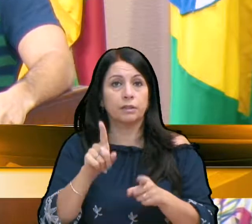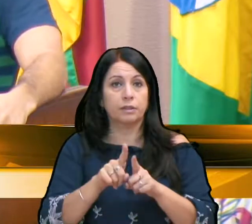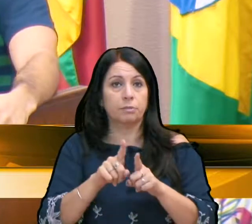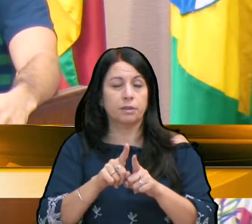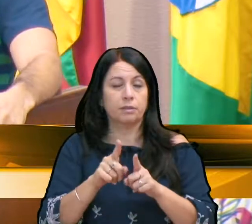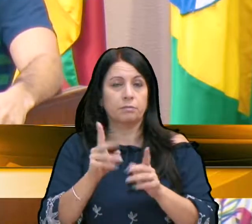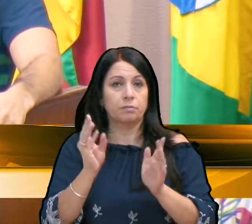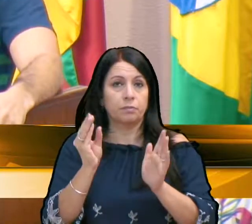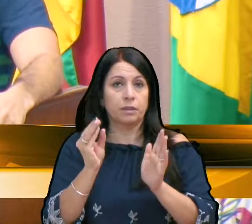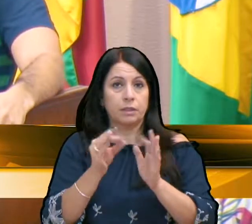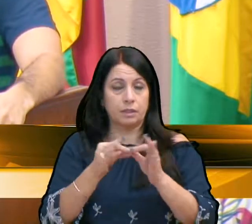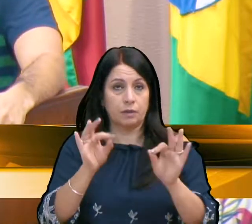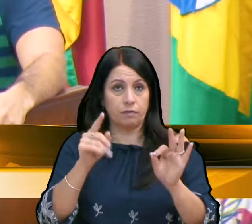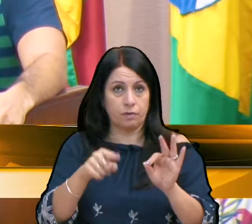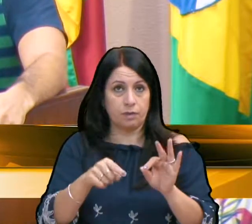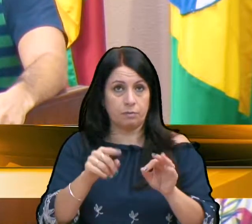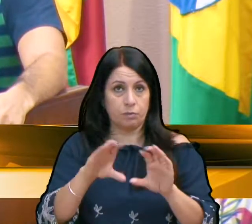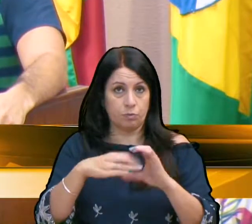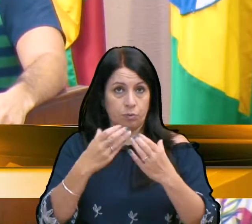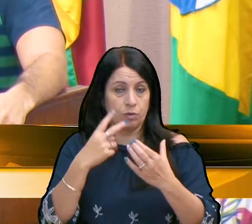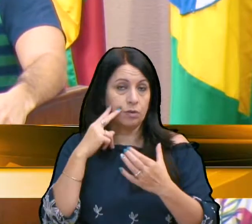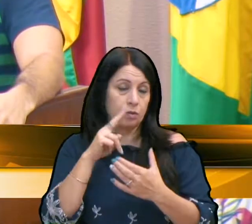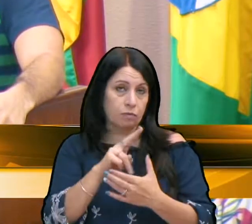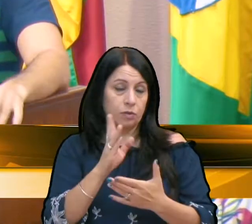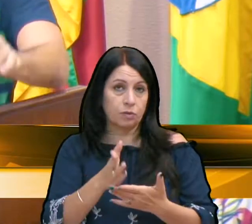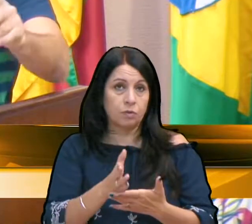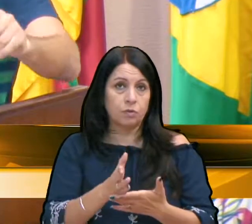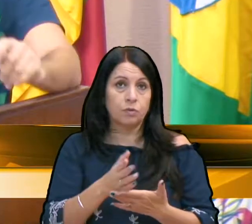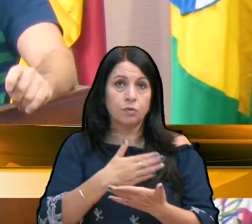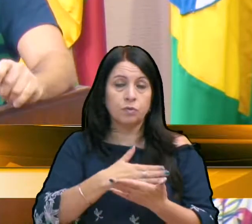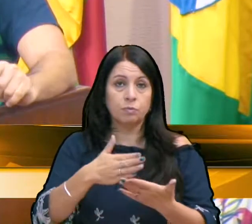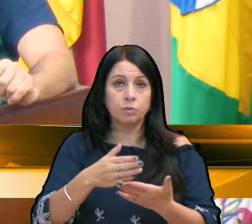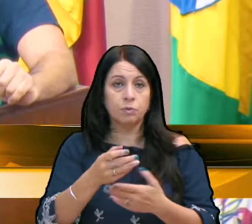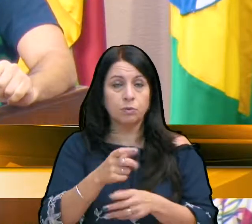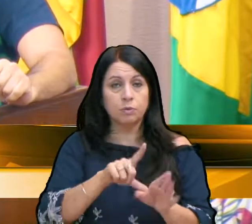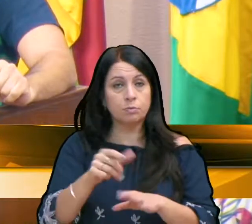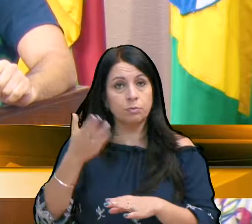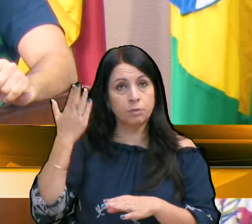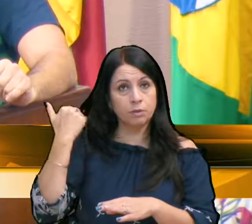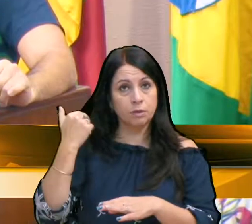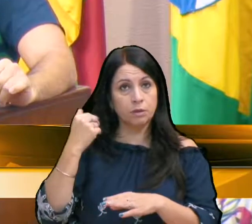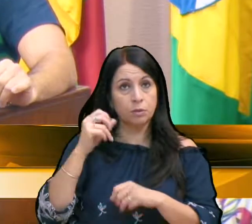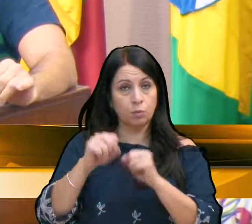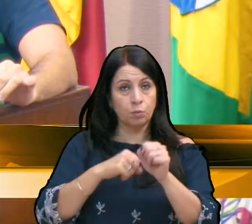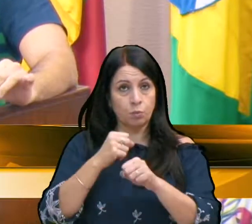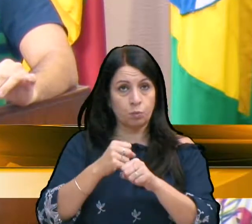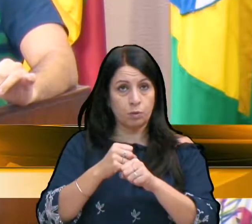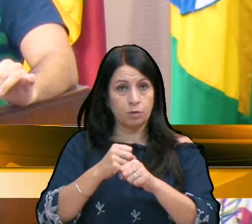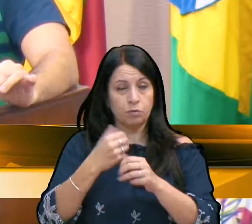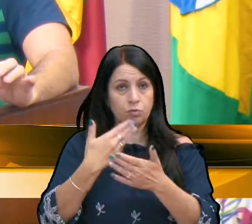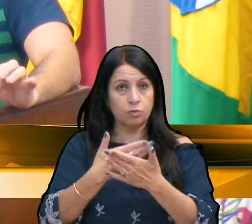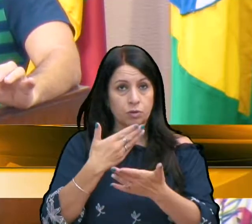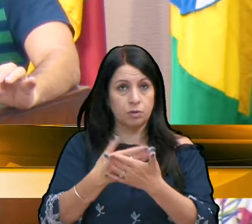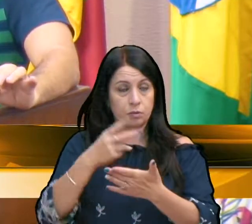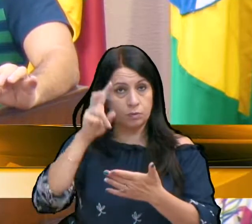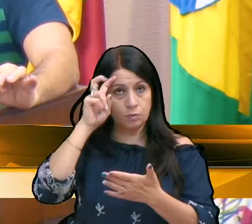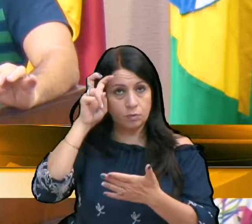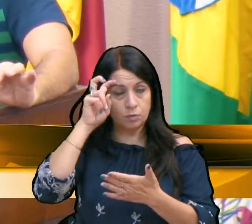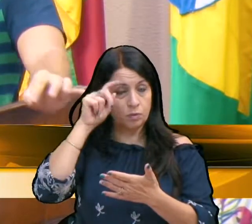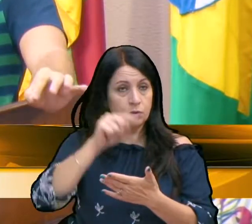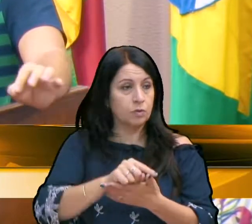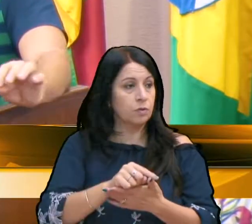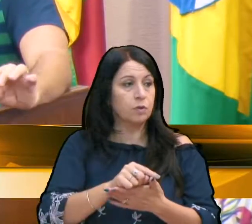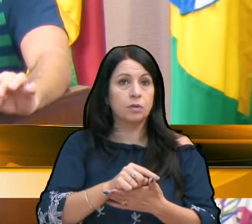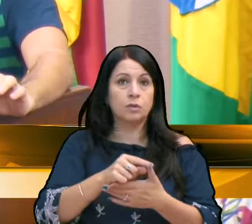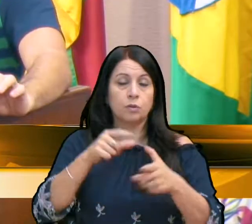registrado aqui, colegas vereadores, e para a comunidade que nos assiste, que iniciou semana passada o ano letivo na quinta-feira das crianças